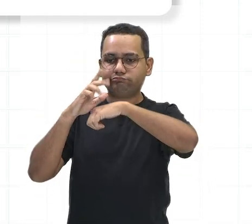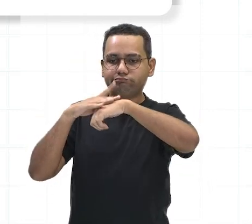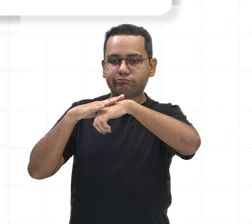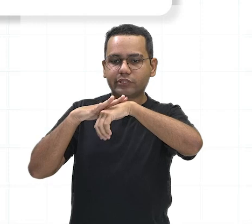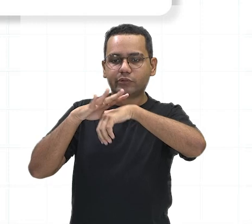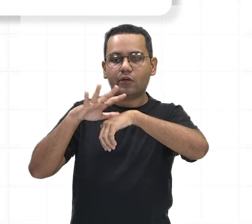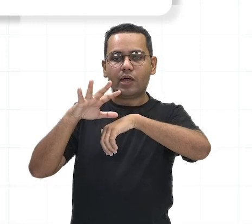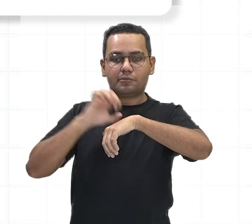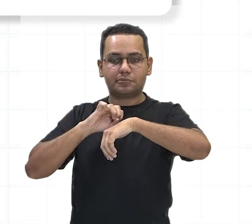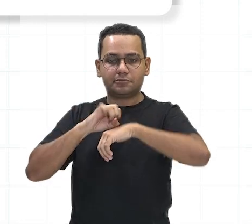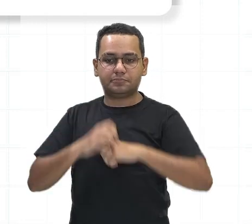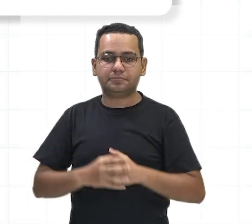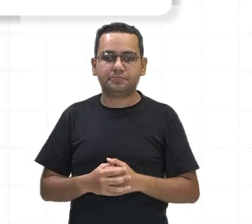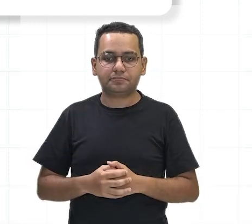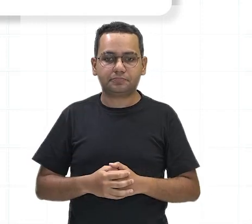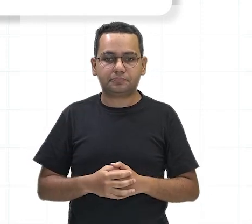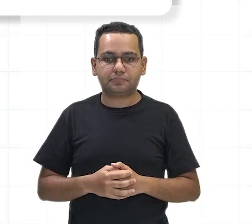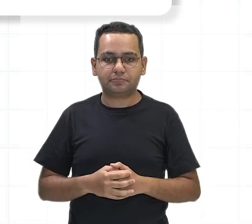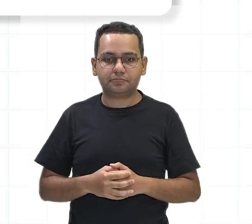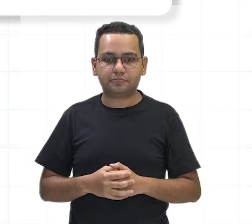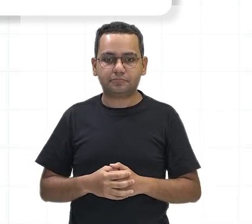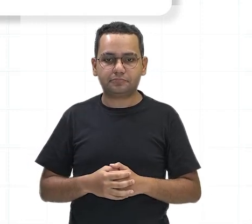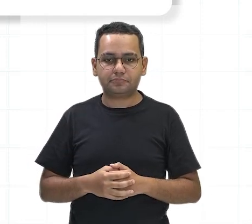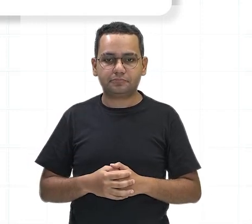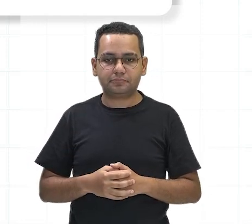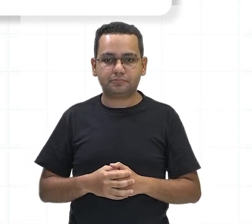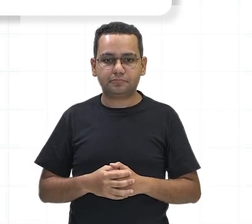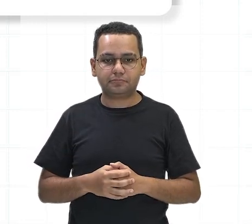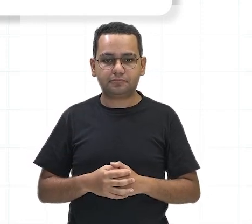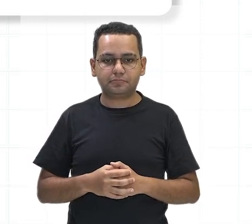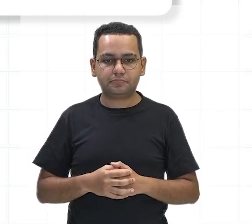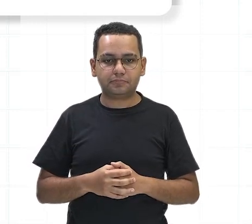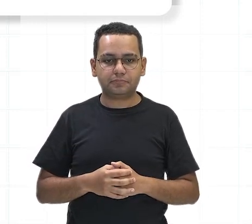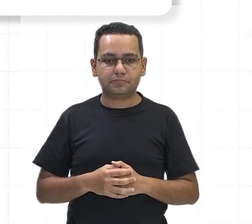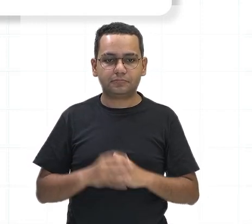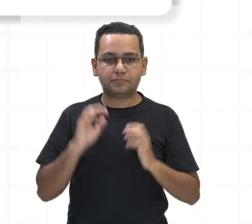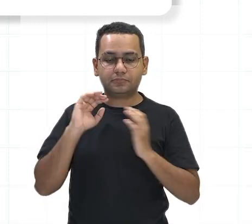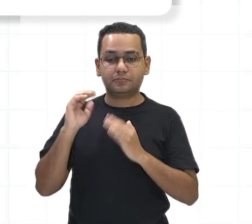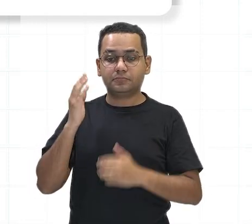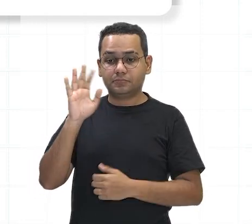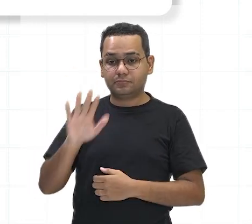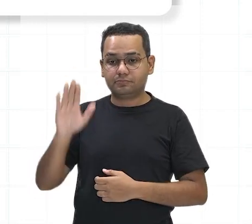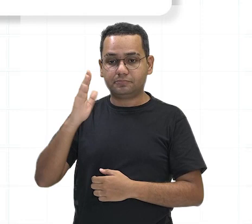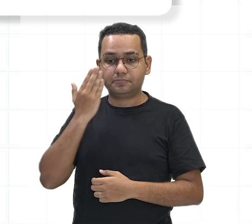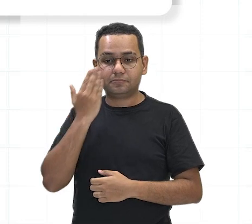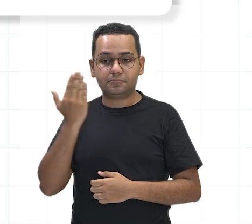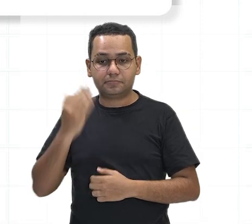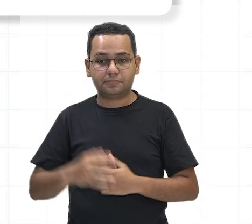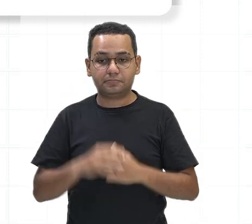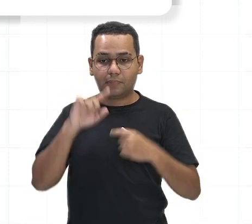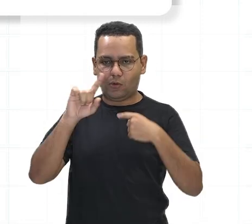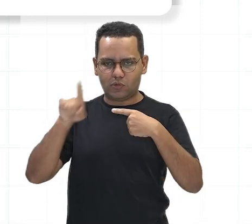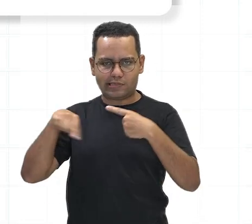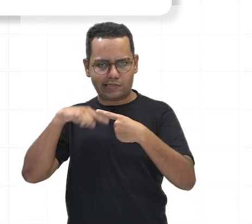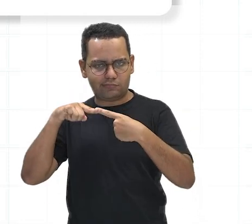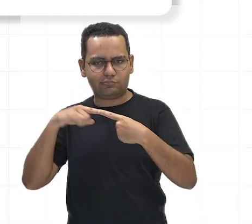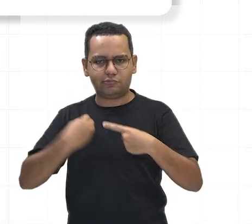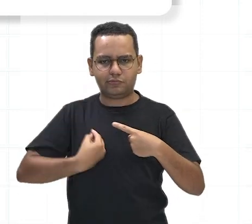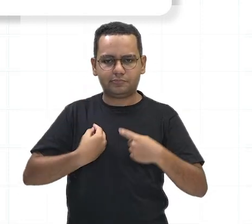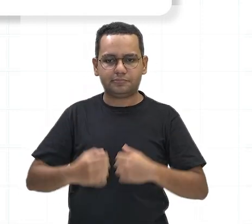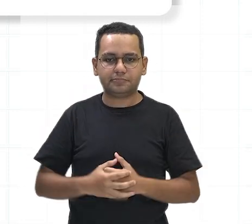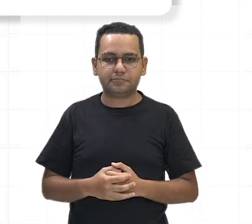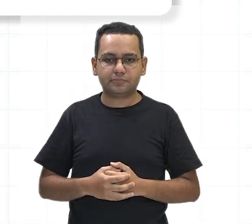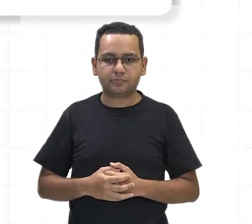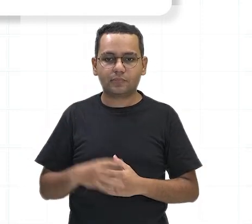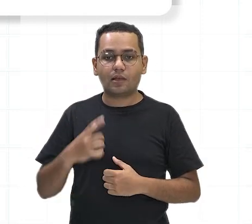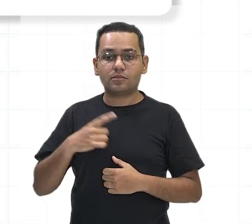uma outra pessoa. Nessa imagem, a gente observa aí um pouco mais desse ciclo, né, do mosquito ali tendo